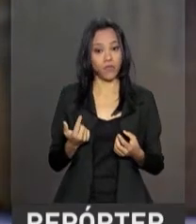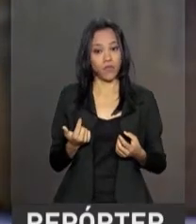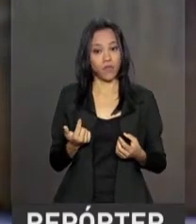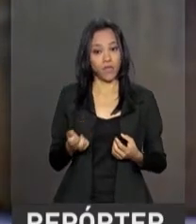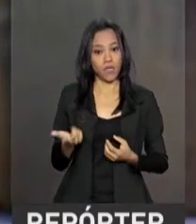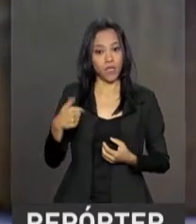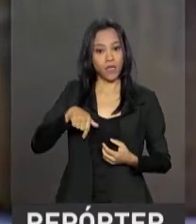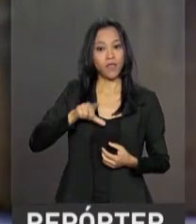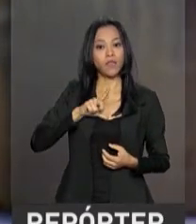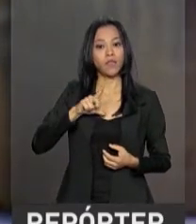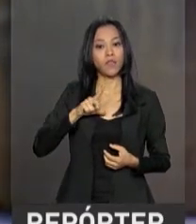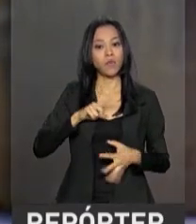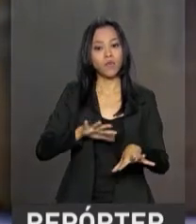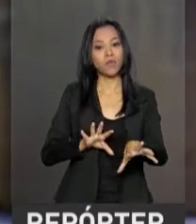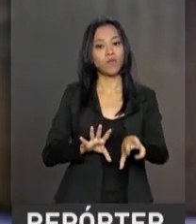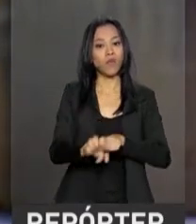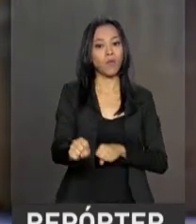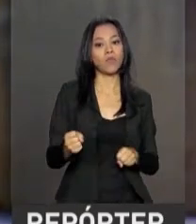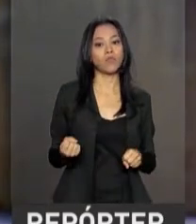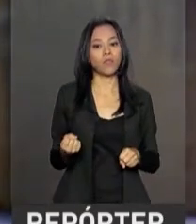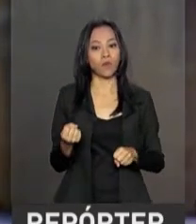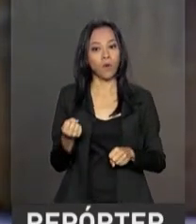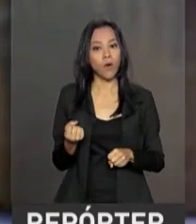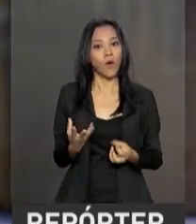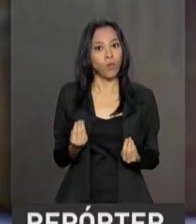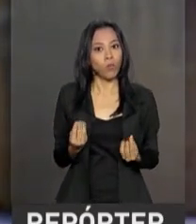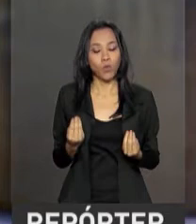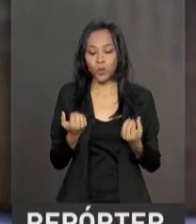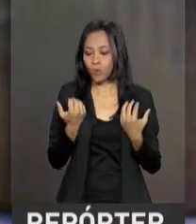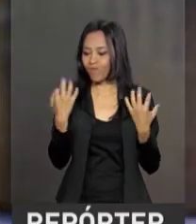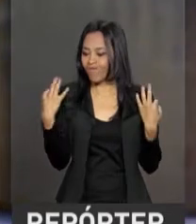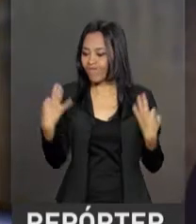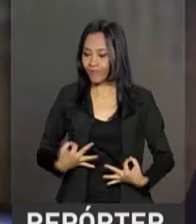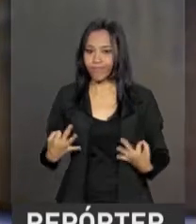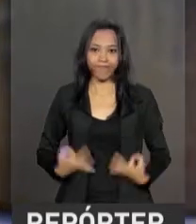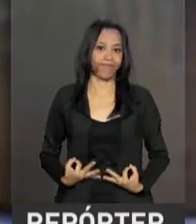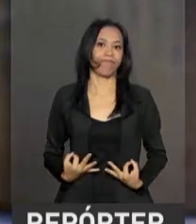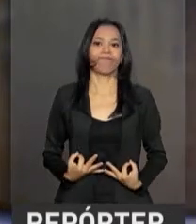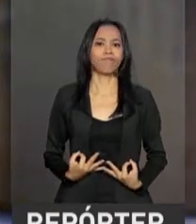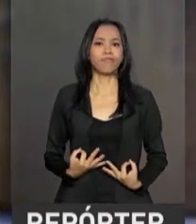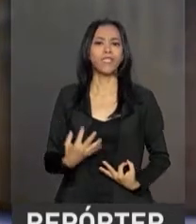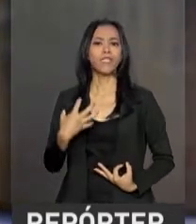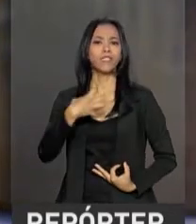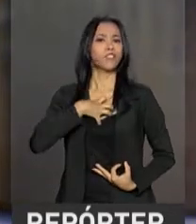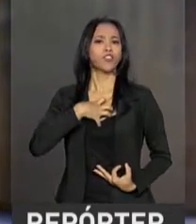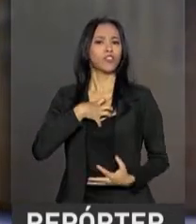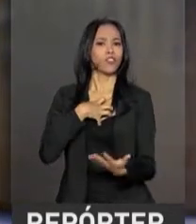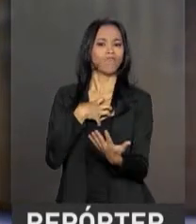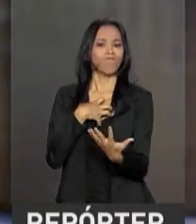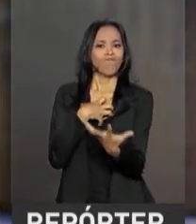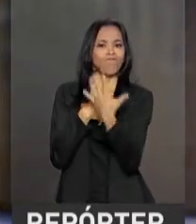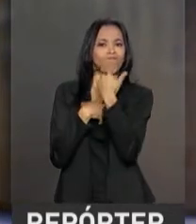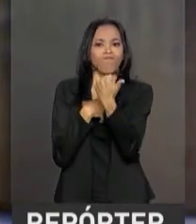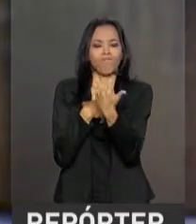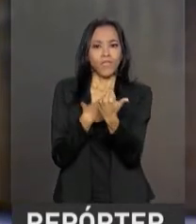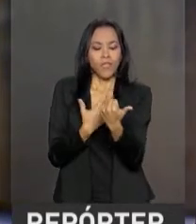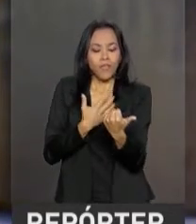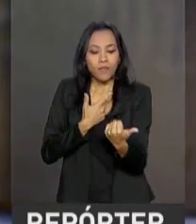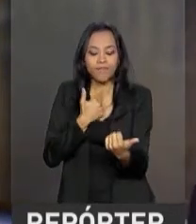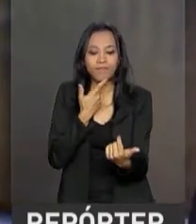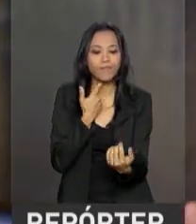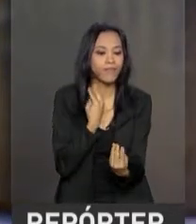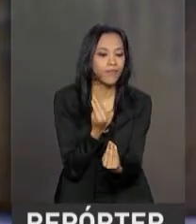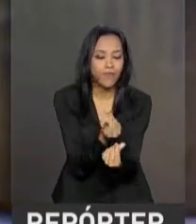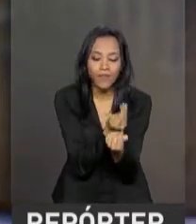temos a formação do Instituto Rio Branco, uma formação muito completa. Ele tem que ter vocação, tem que gostar disso, porque